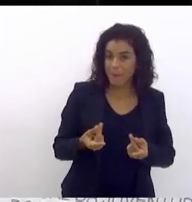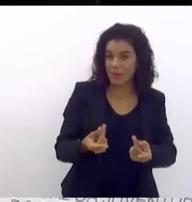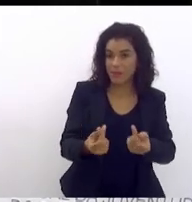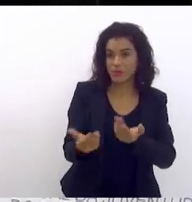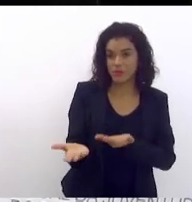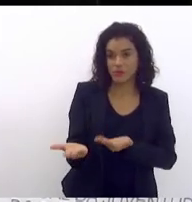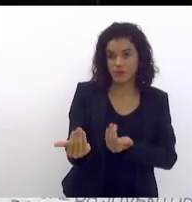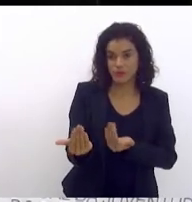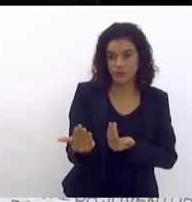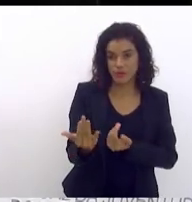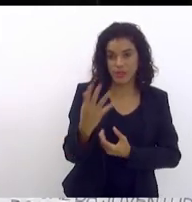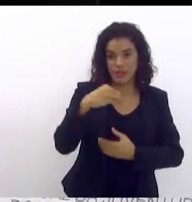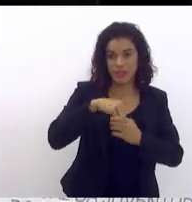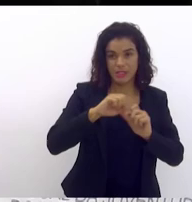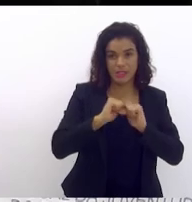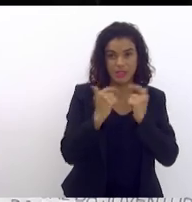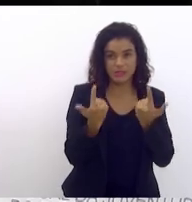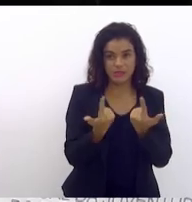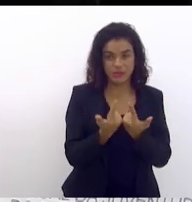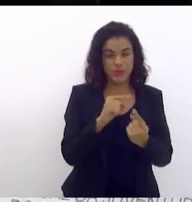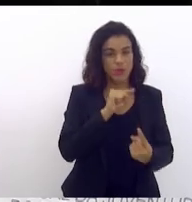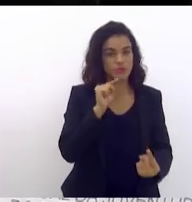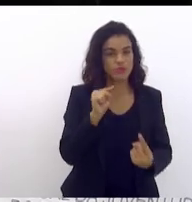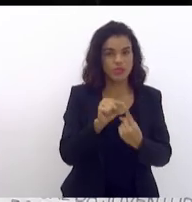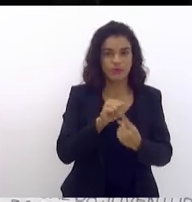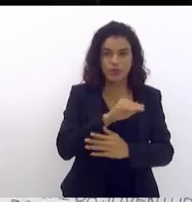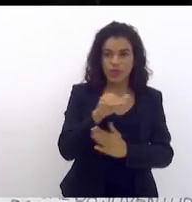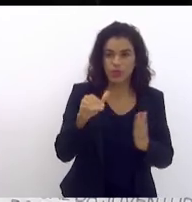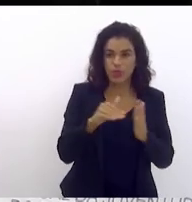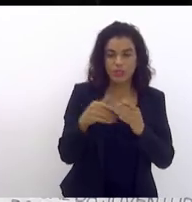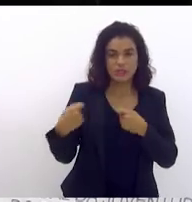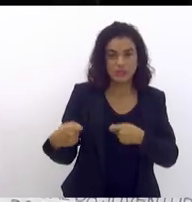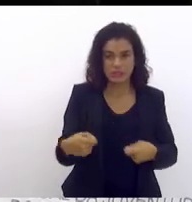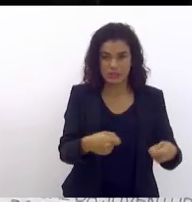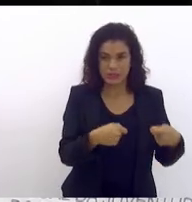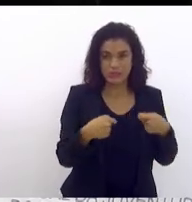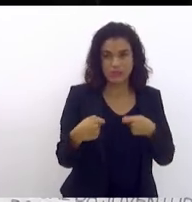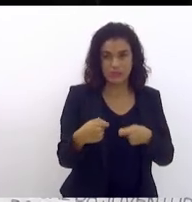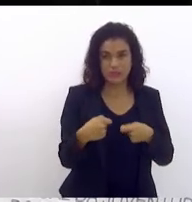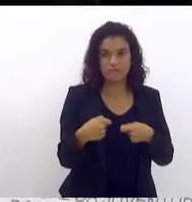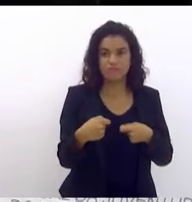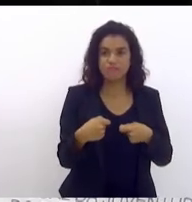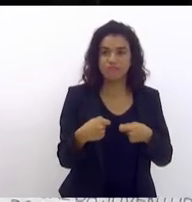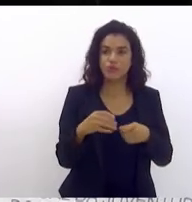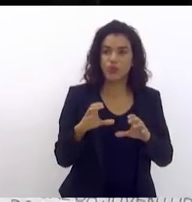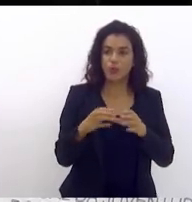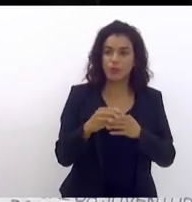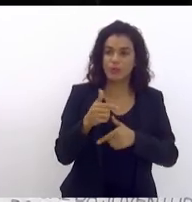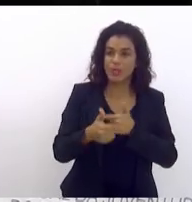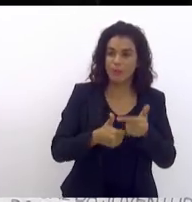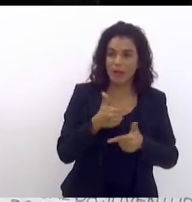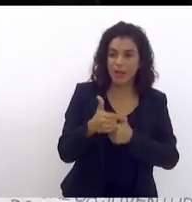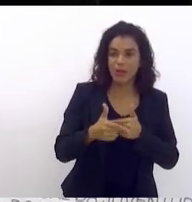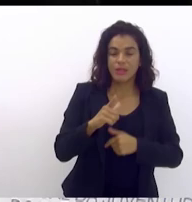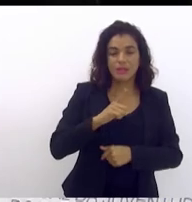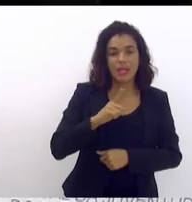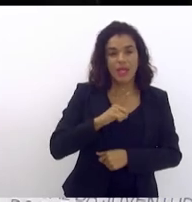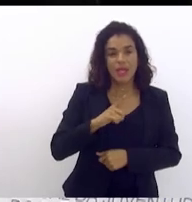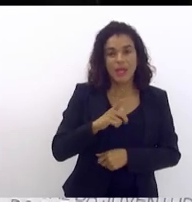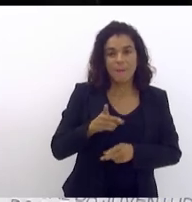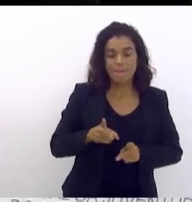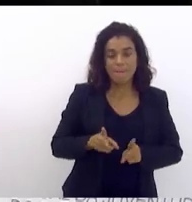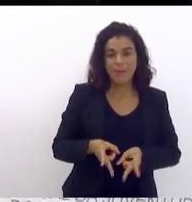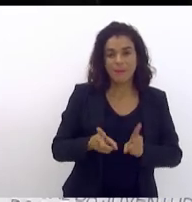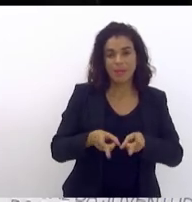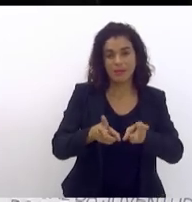juventude nessa casa a fim de que todas as demandas e discussões realizadas na presente frente obtenha espaço permanente